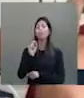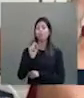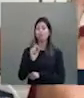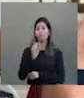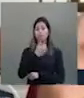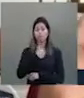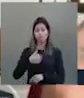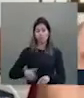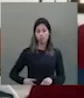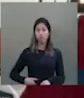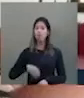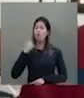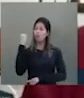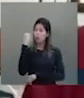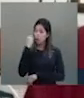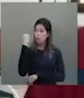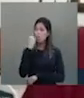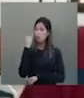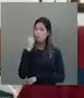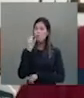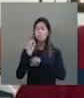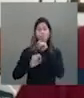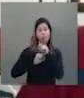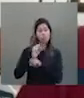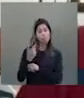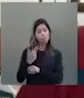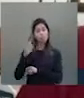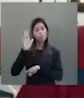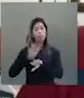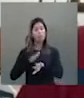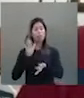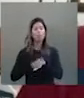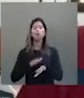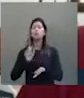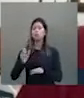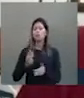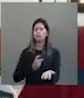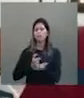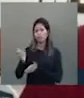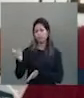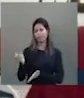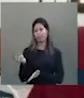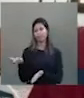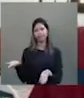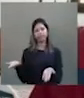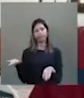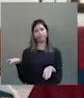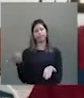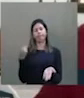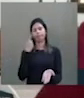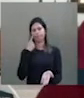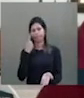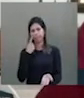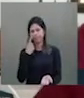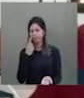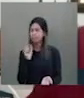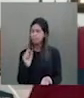gravíssimo e motivo incontinente de impeachment. Aí eu quero ver a